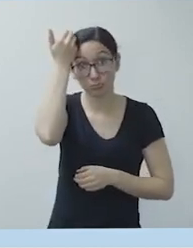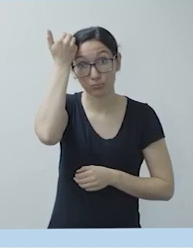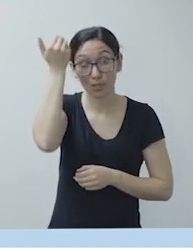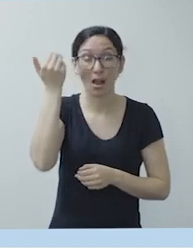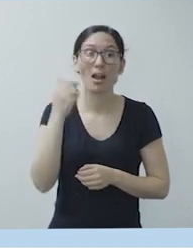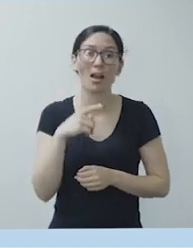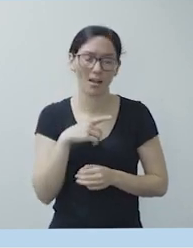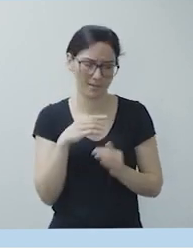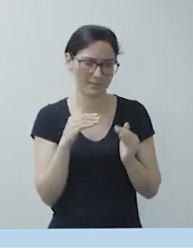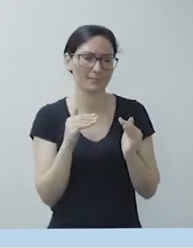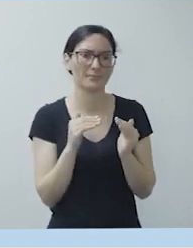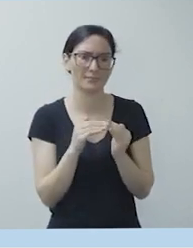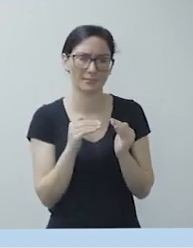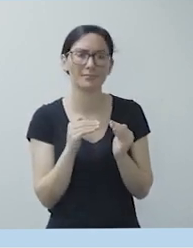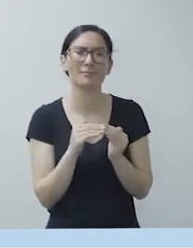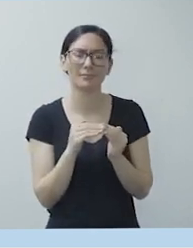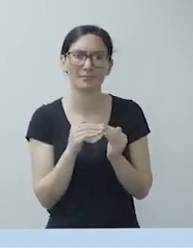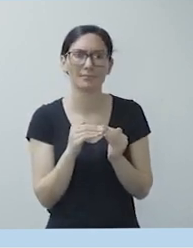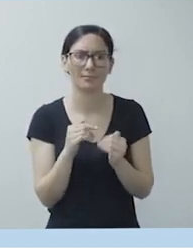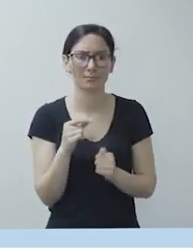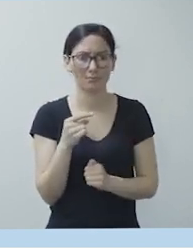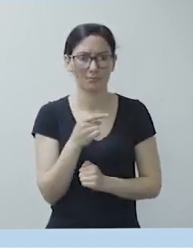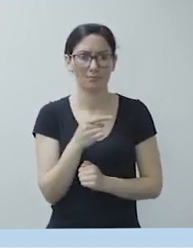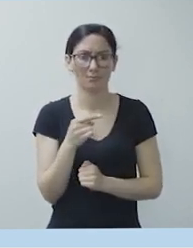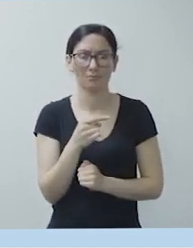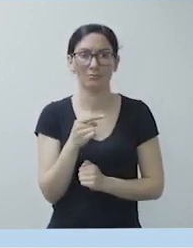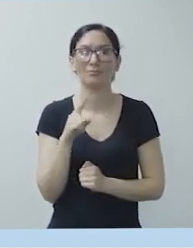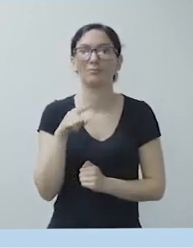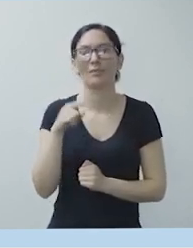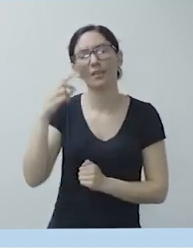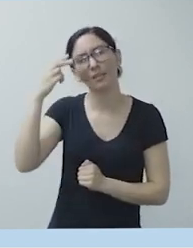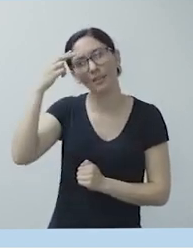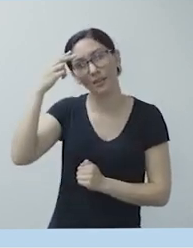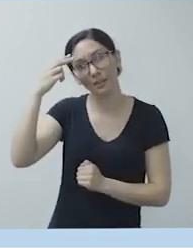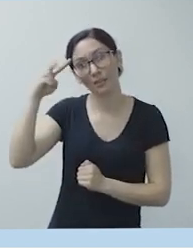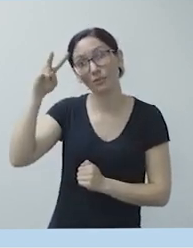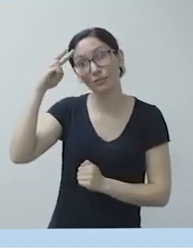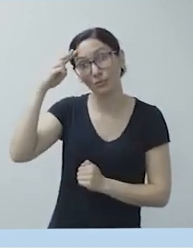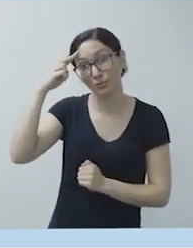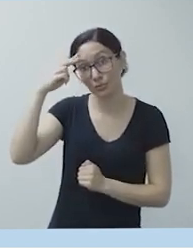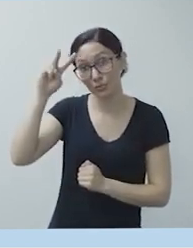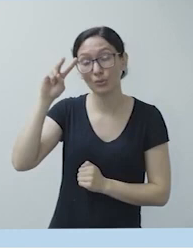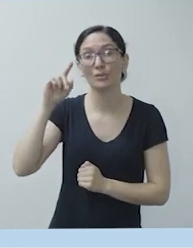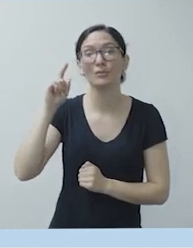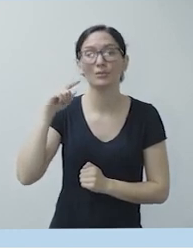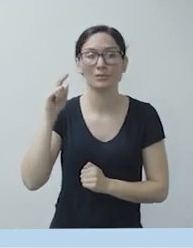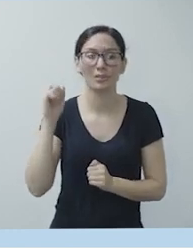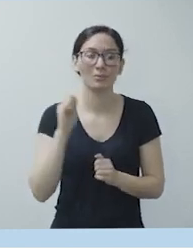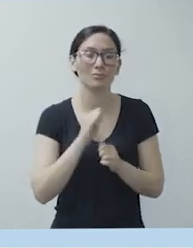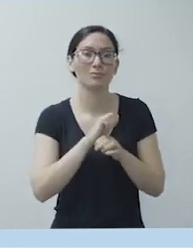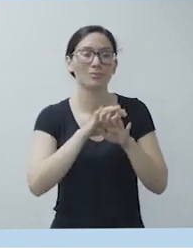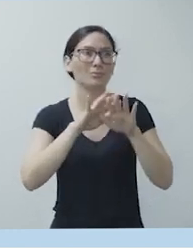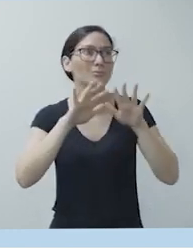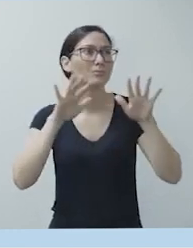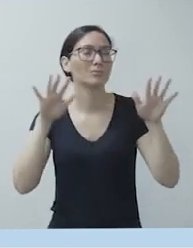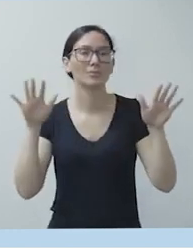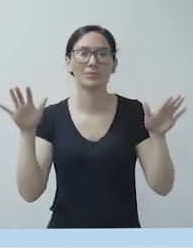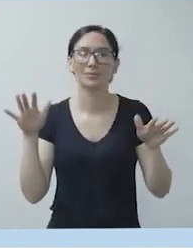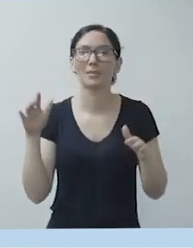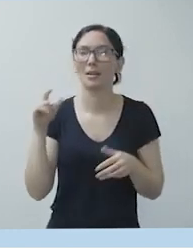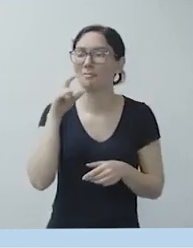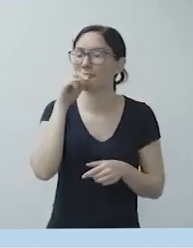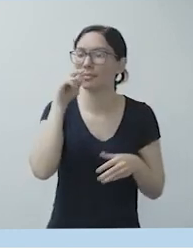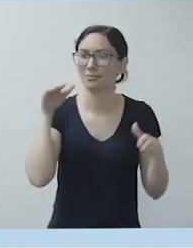não é mesmo? Mas esse é lá da nossa história da paisagem de pássaros. E